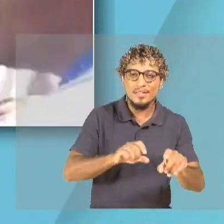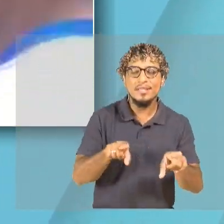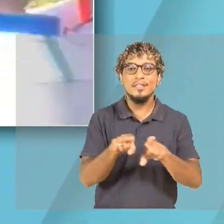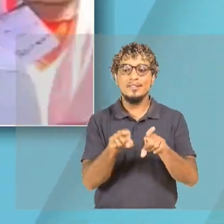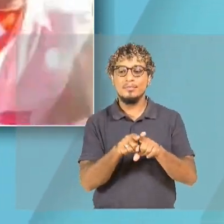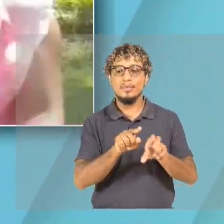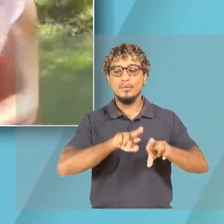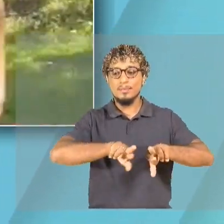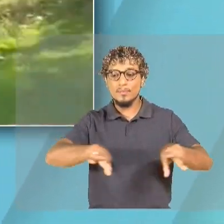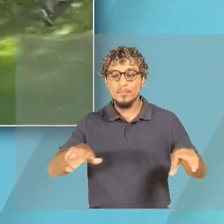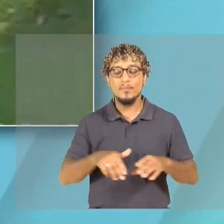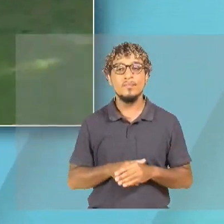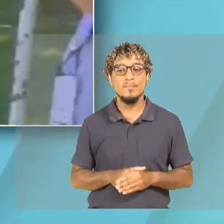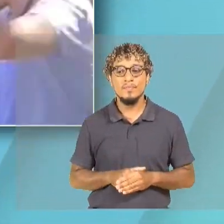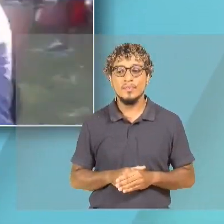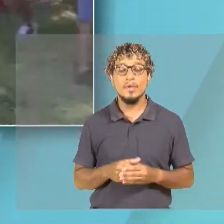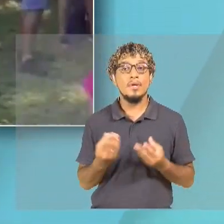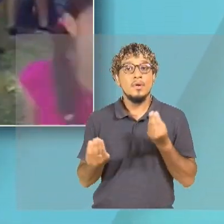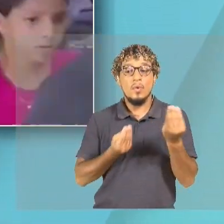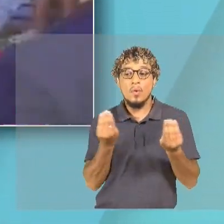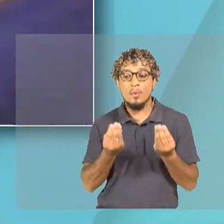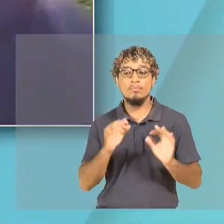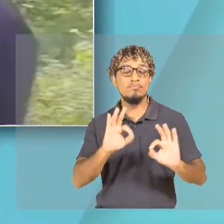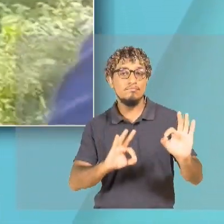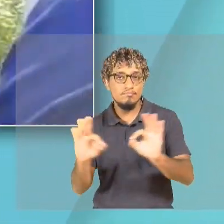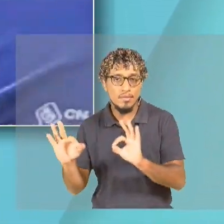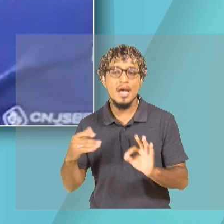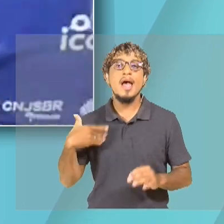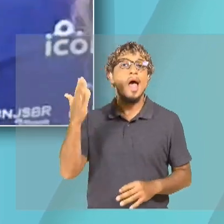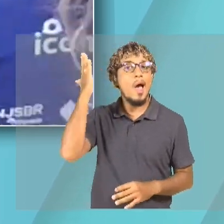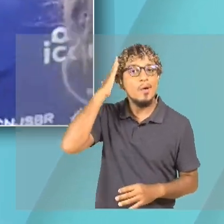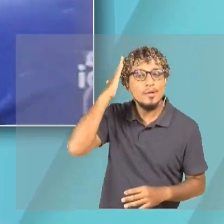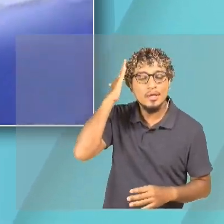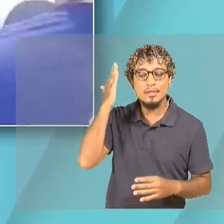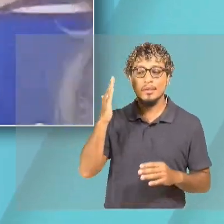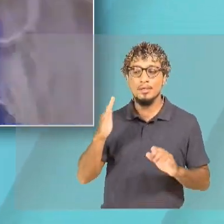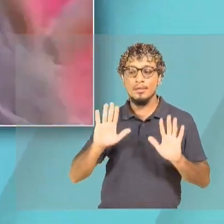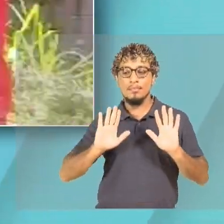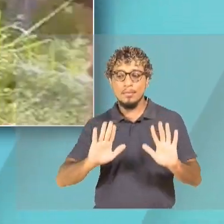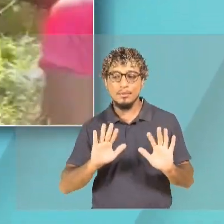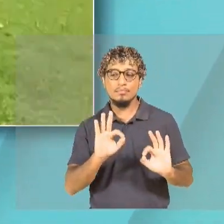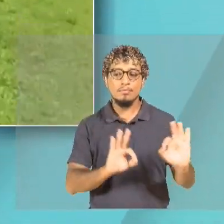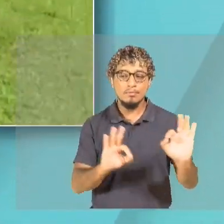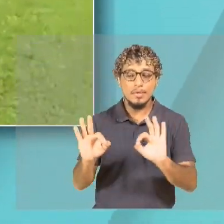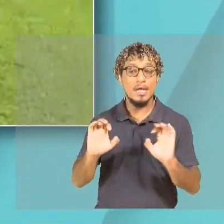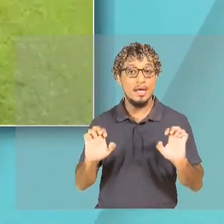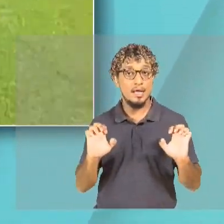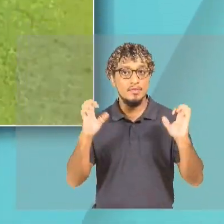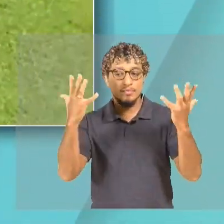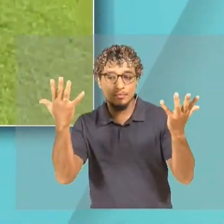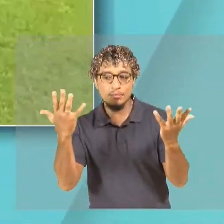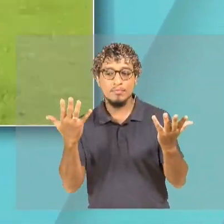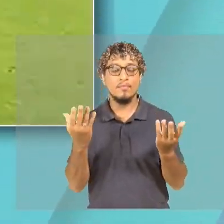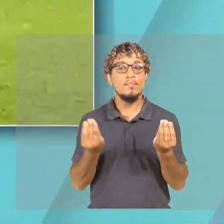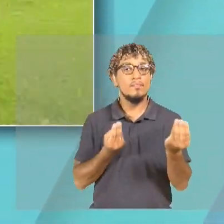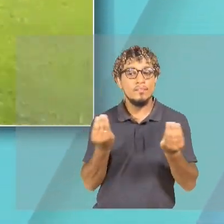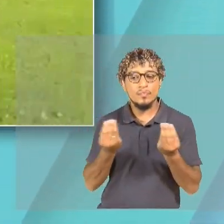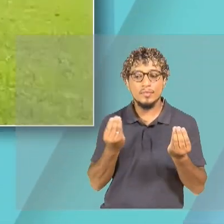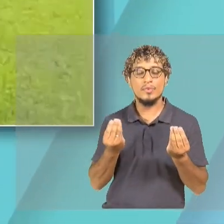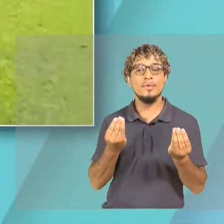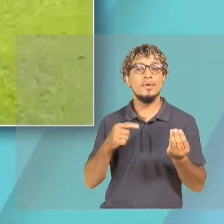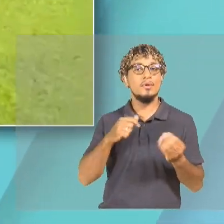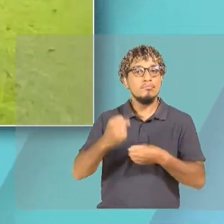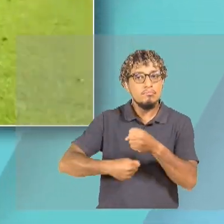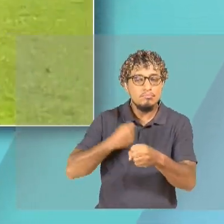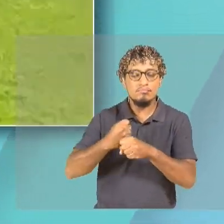esportivas, em parceria com a Associação de Surdos do Maranhão, ASMA. Esse evento acontece todos os anos